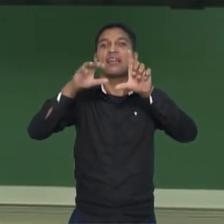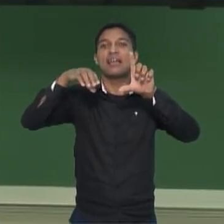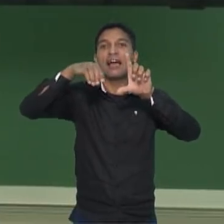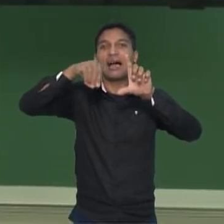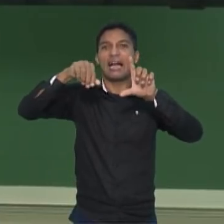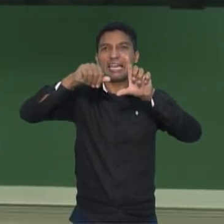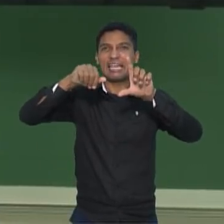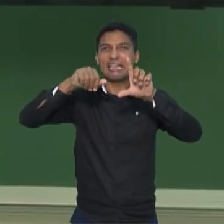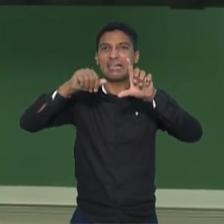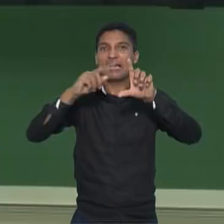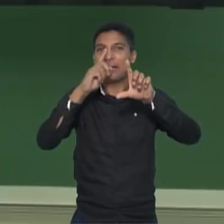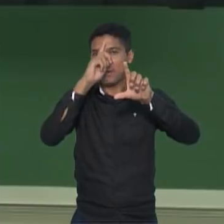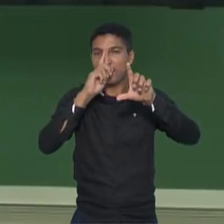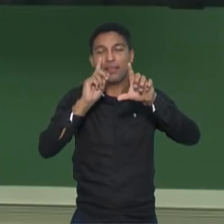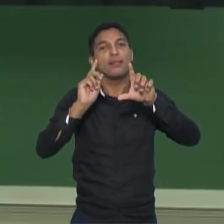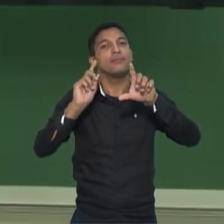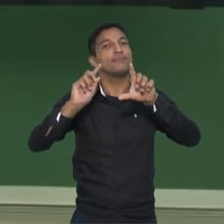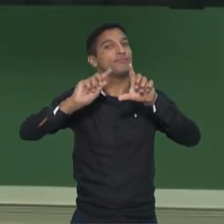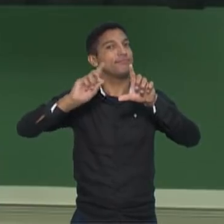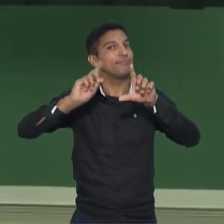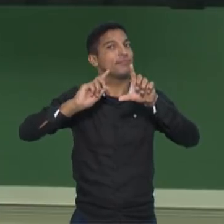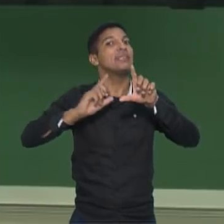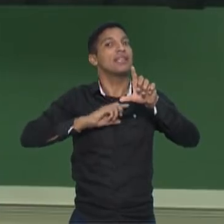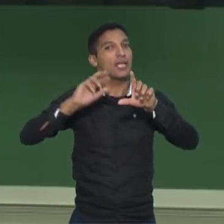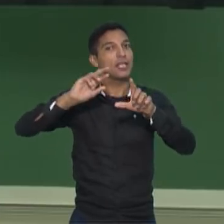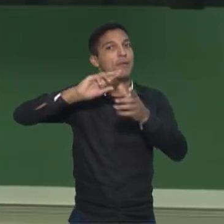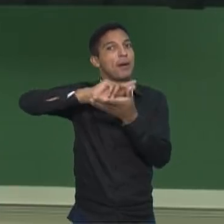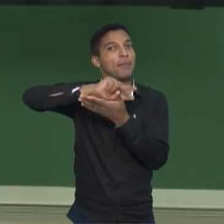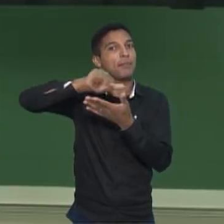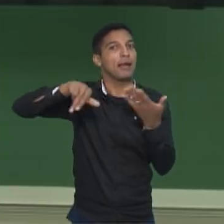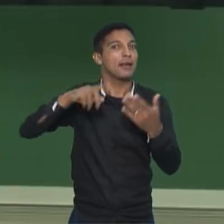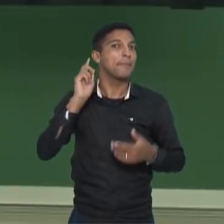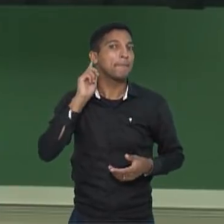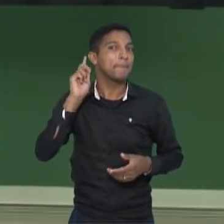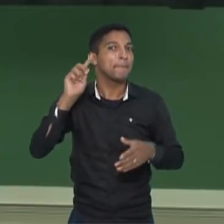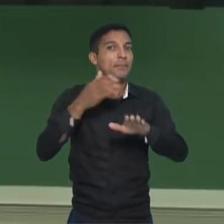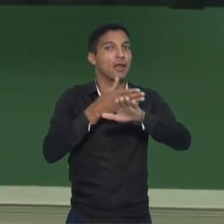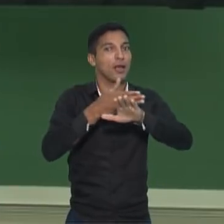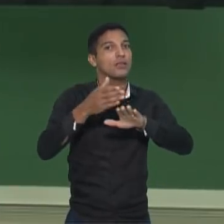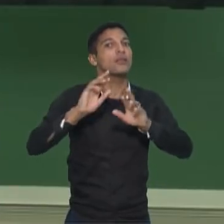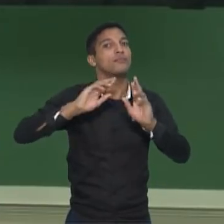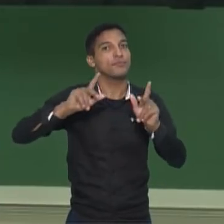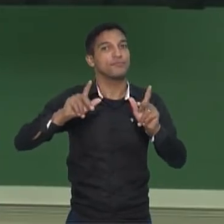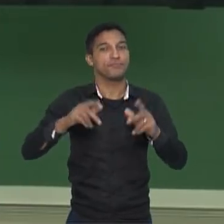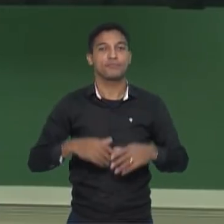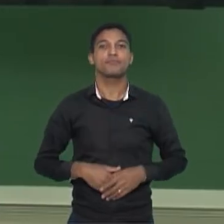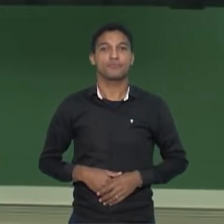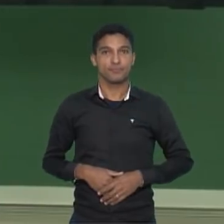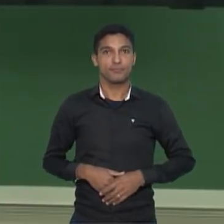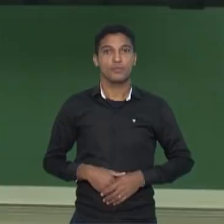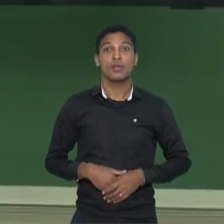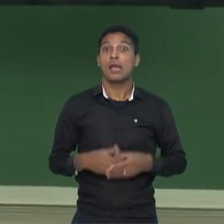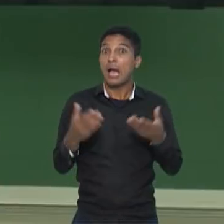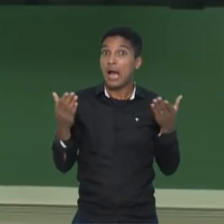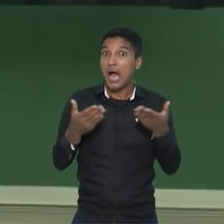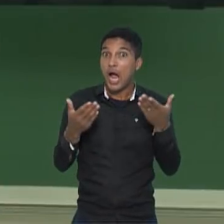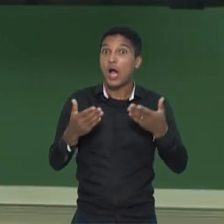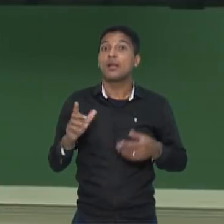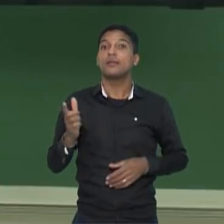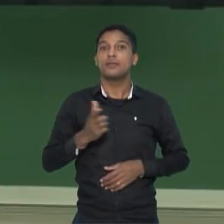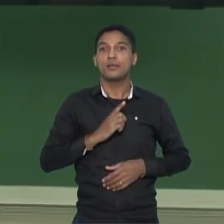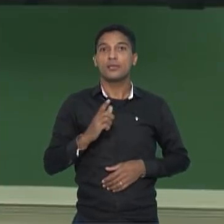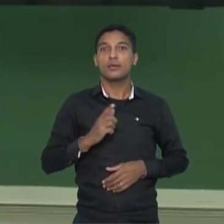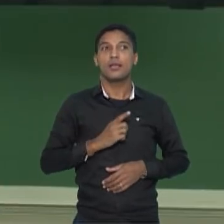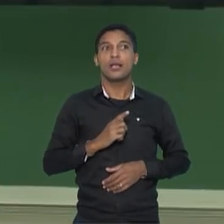E vamos ao último solo, o solo humoso, que vem da palavra humus, que tem a